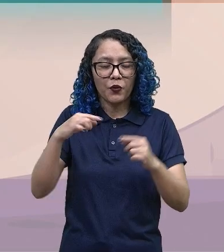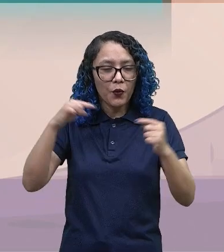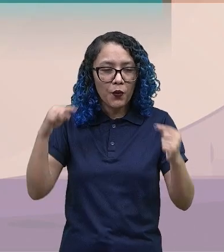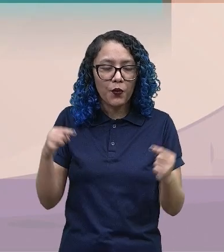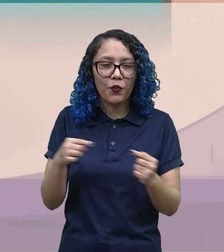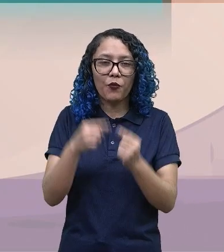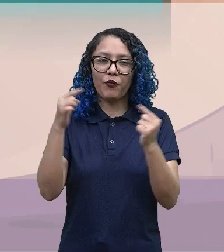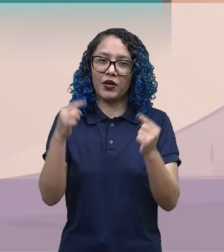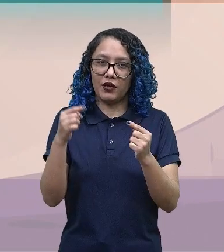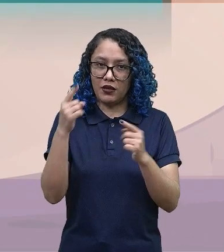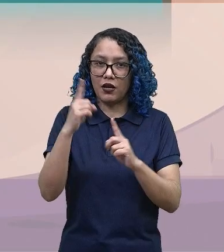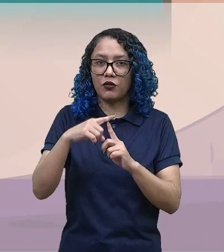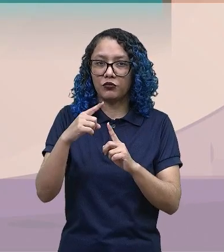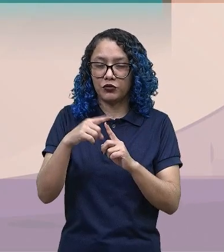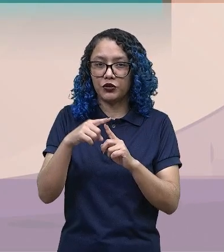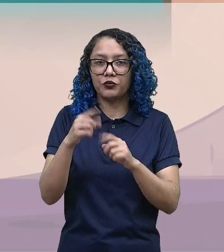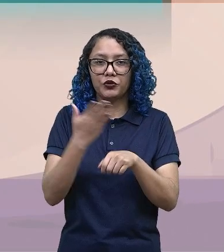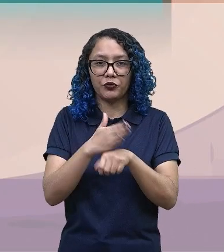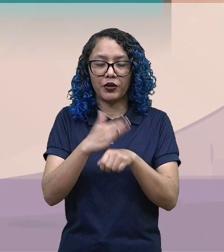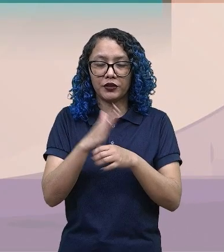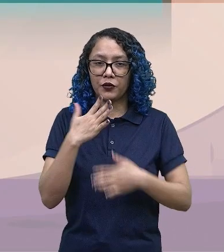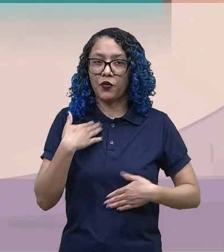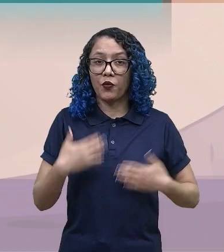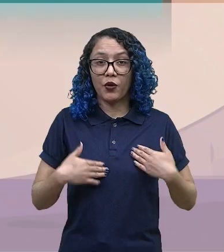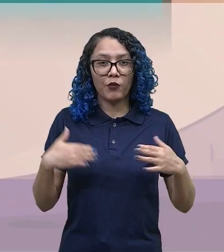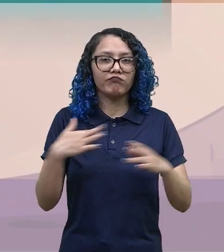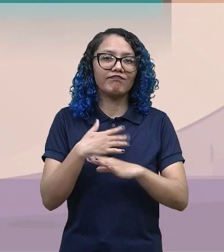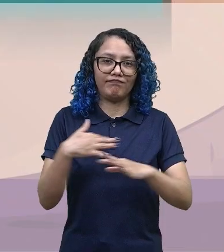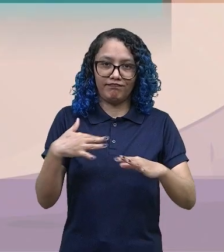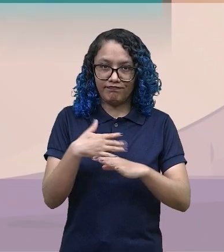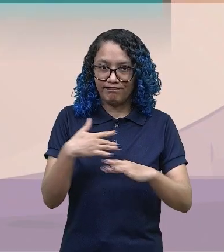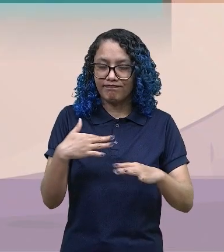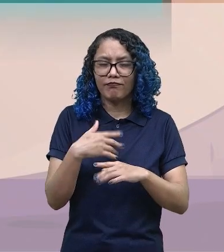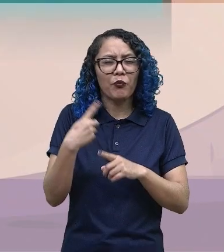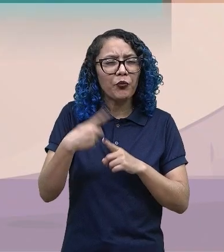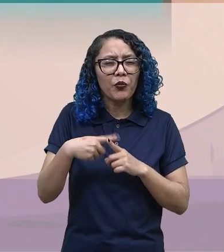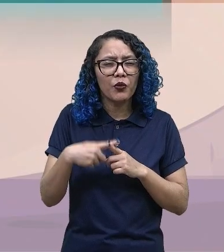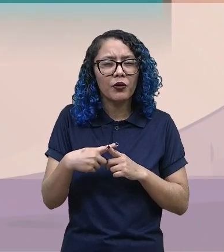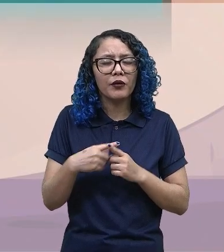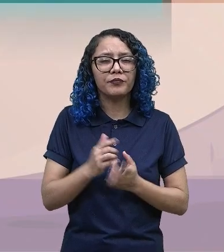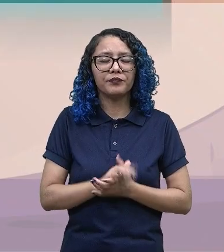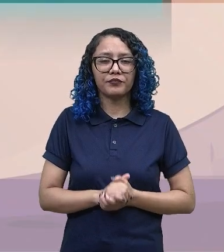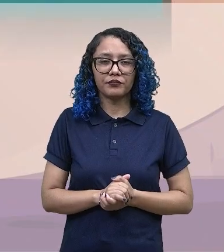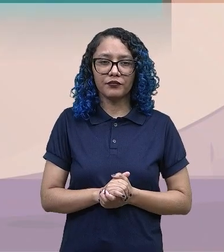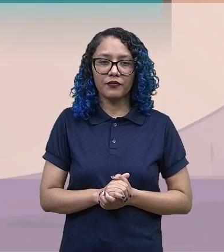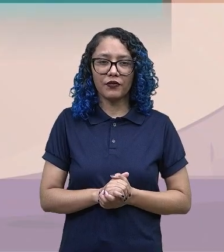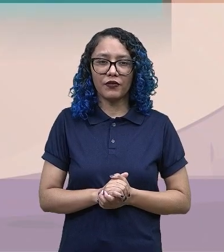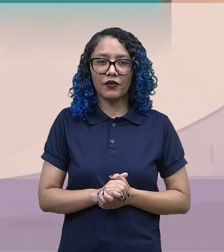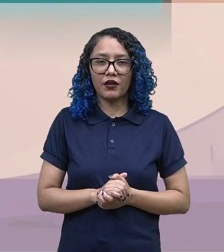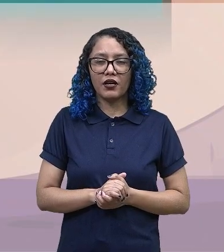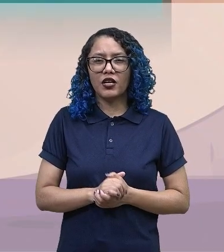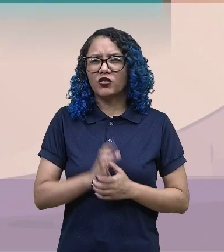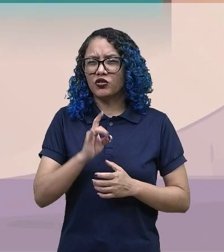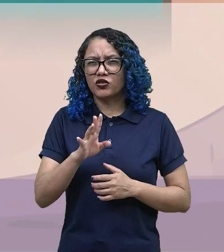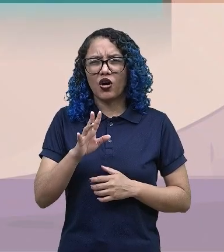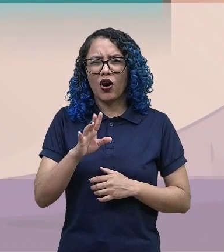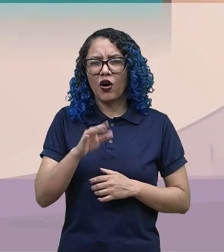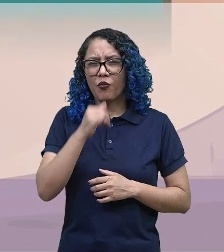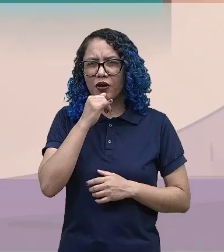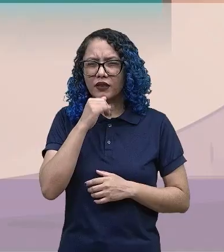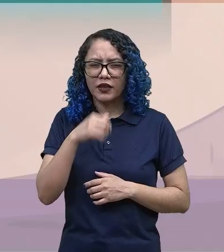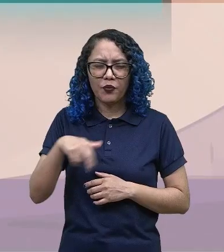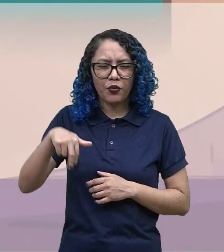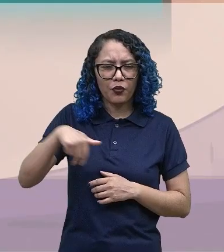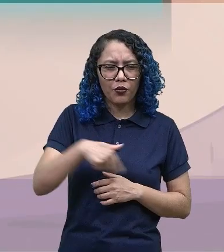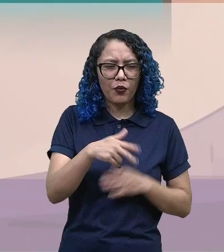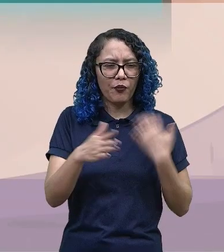como uma prática corporal de aventura urbana, isso porque ela transcende a simples locomoção, ok? O